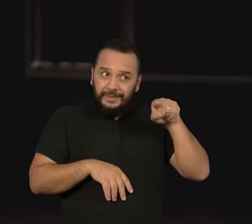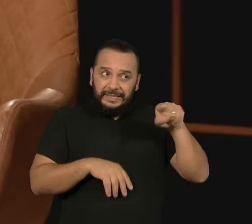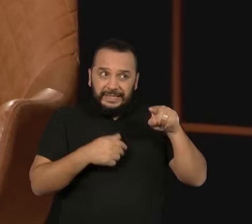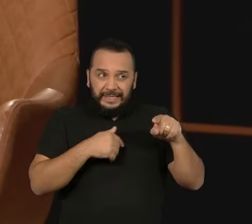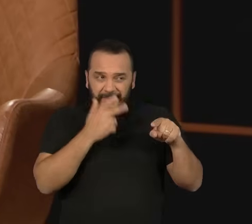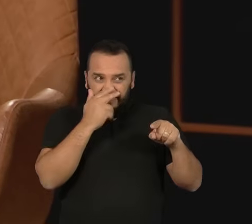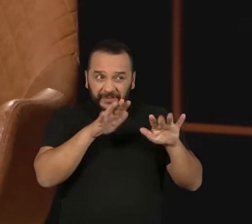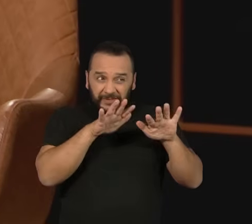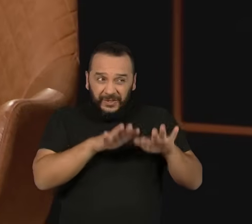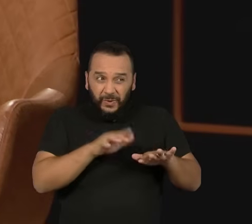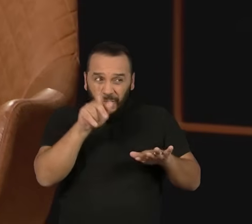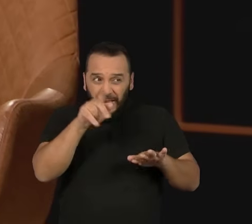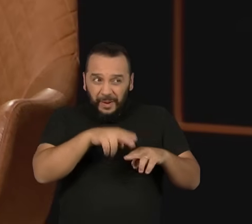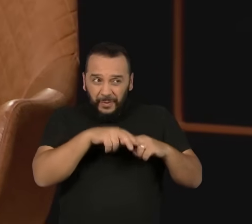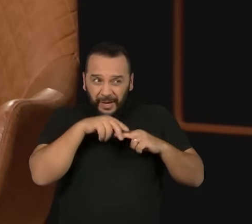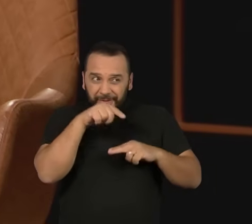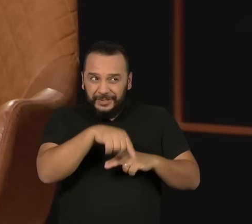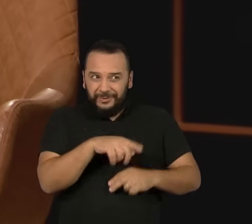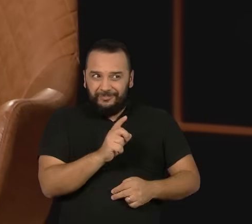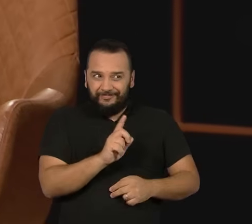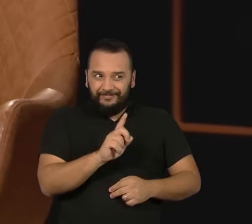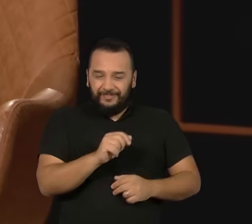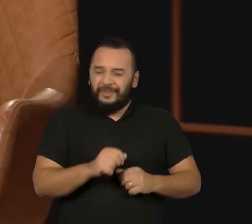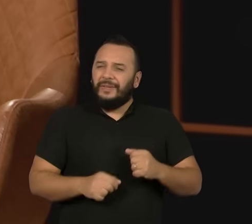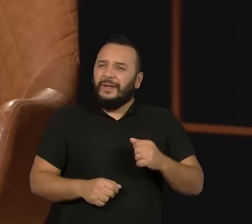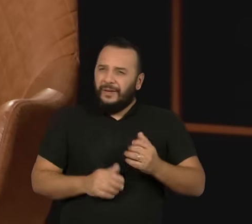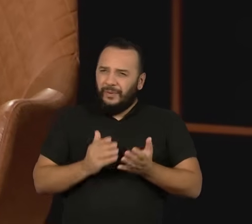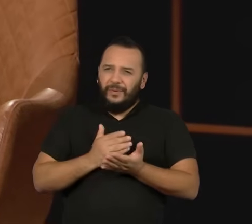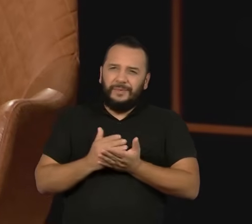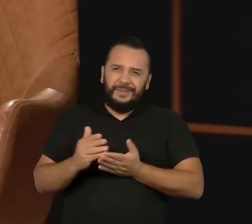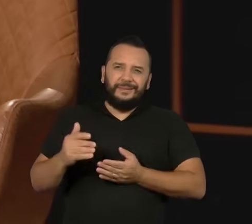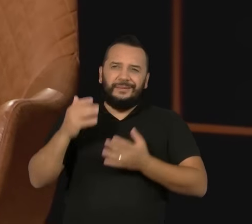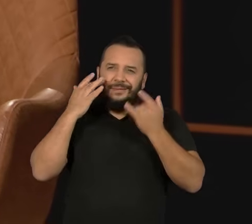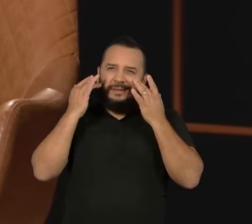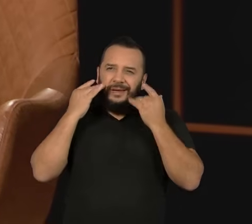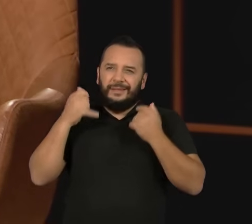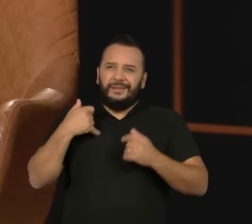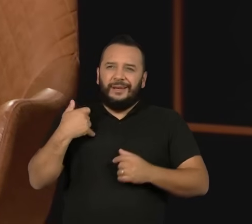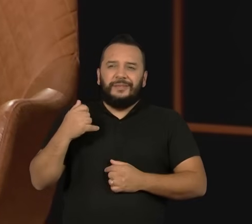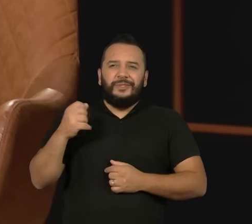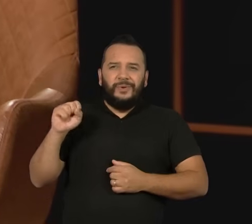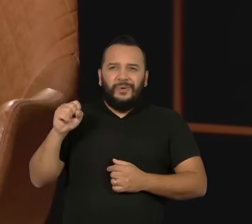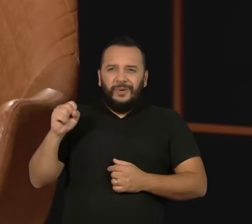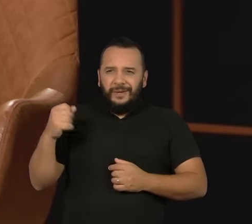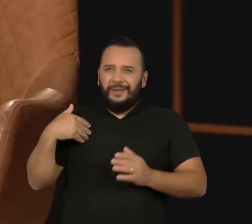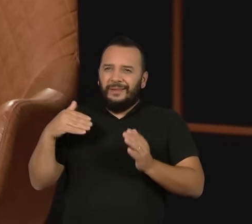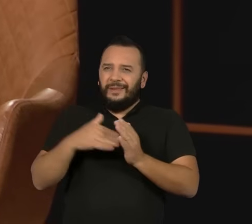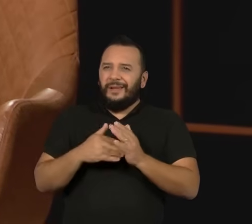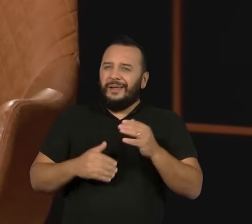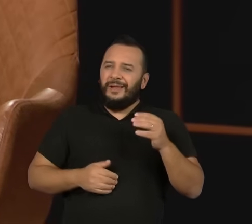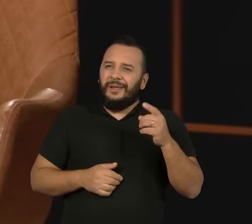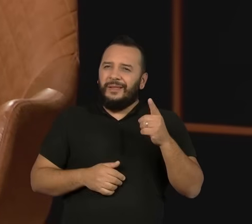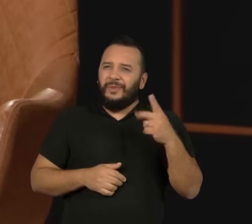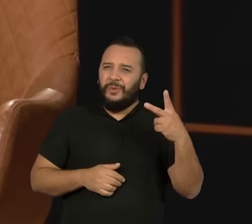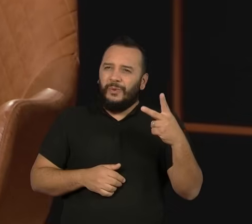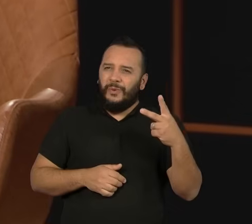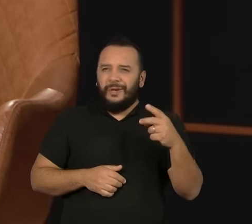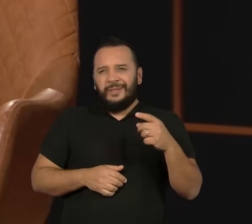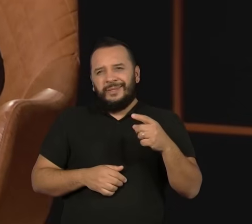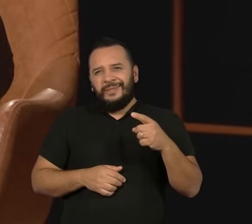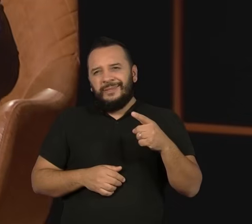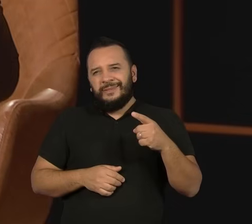né? Eu comecei a fazer teatro lá com 8 anos, fiz até uns 12, 13,